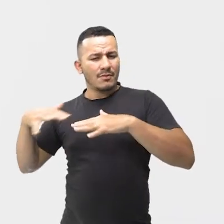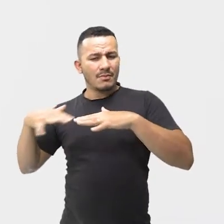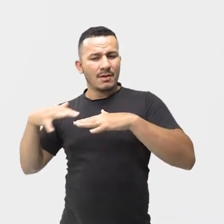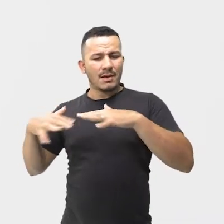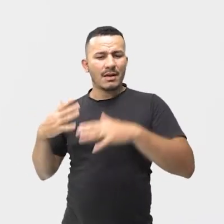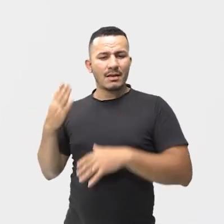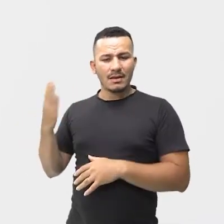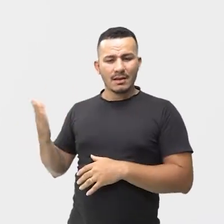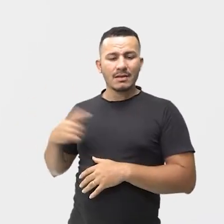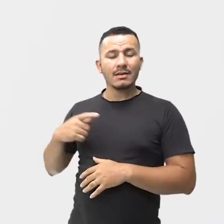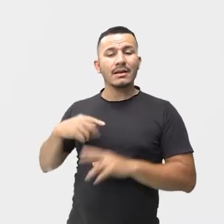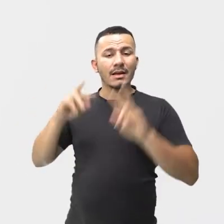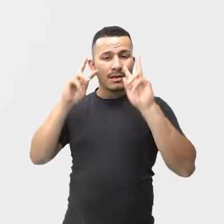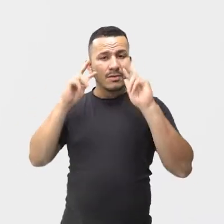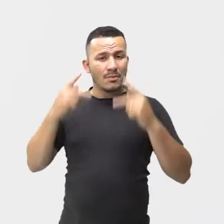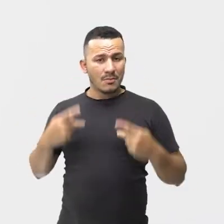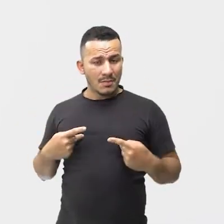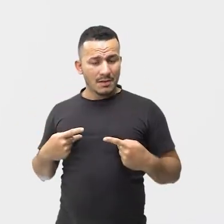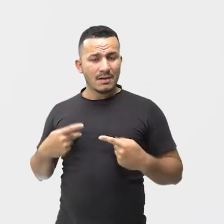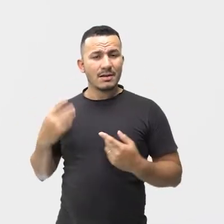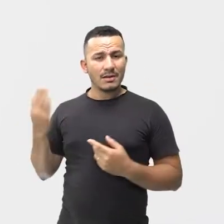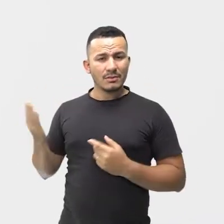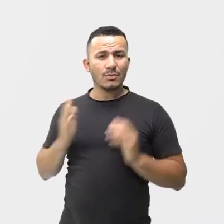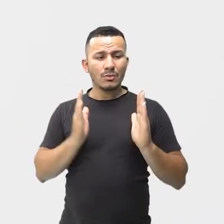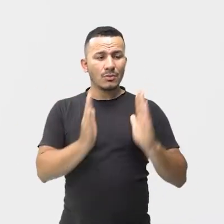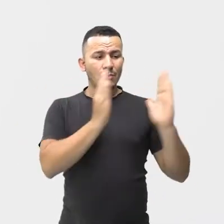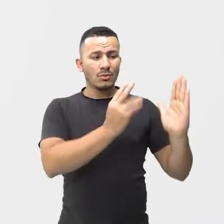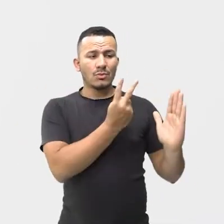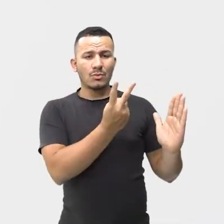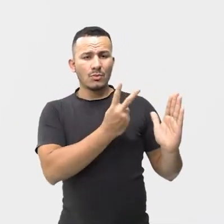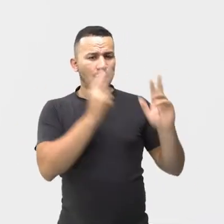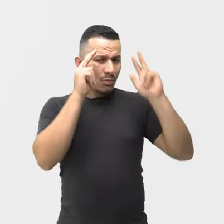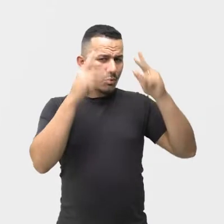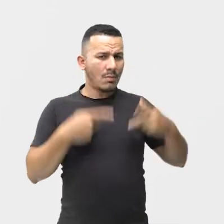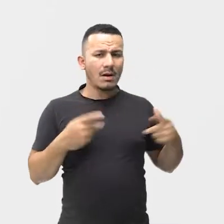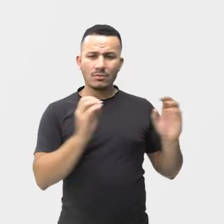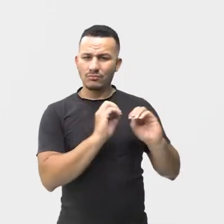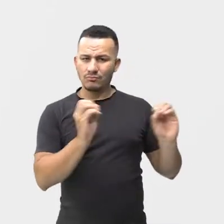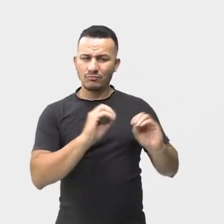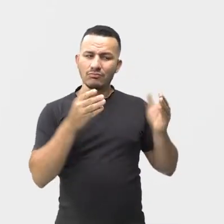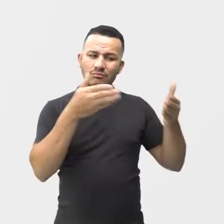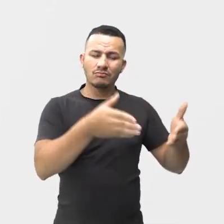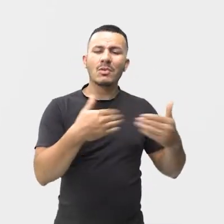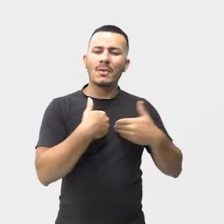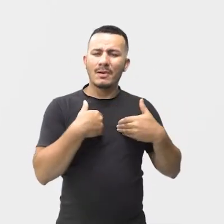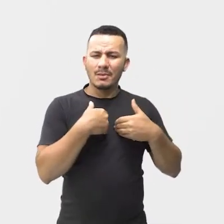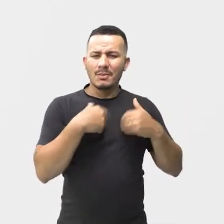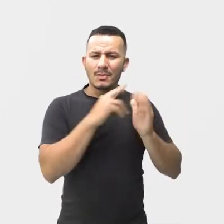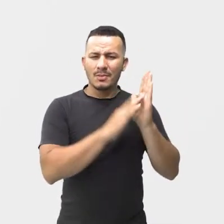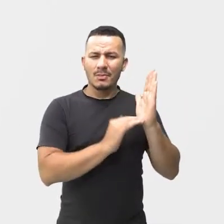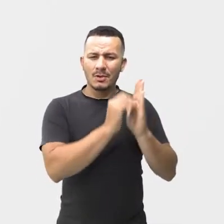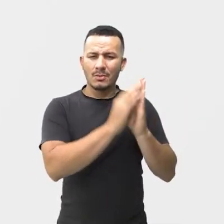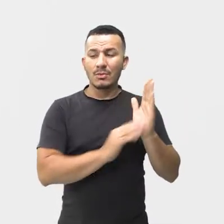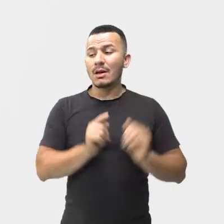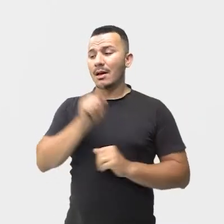aí você vê seres humanos aí que no paleolítico nós não encontrávamos, só animais. Então,